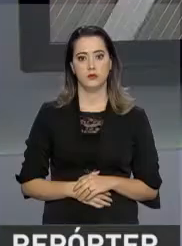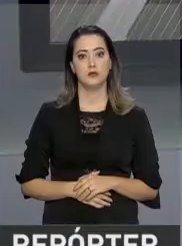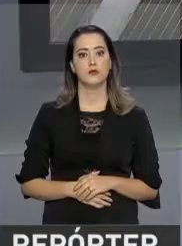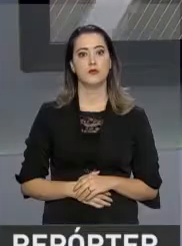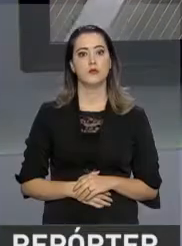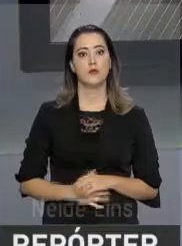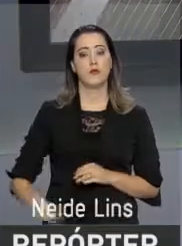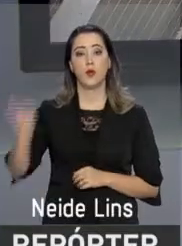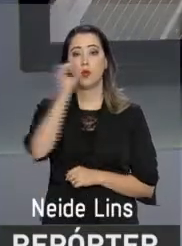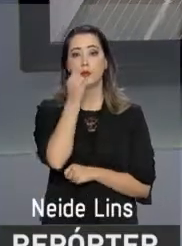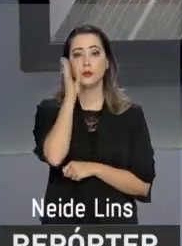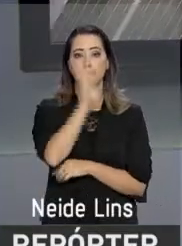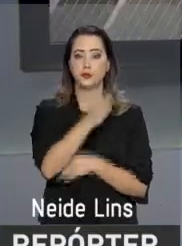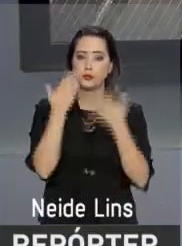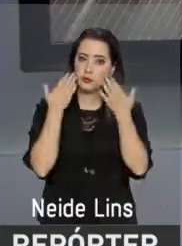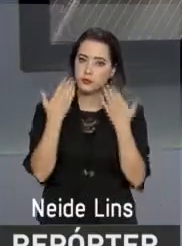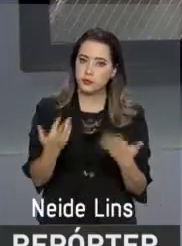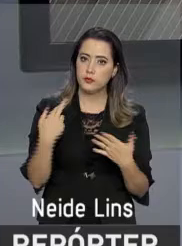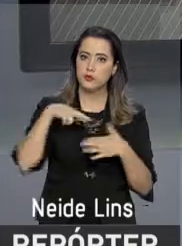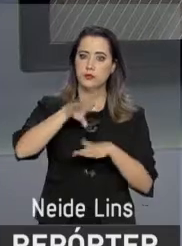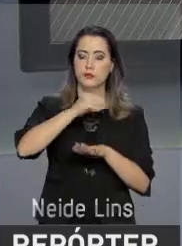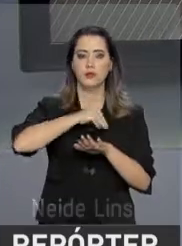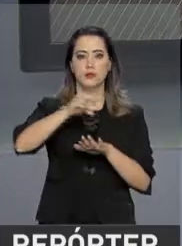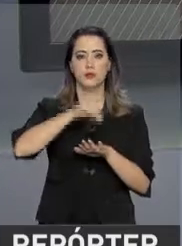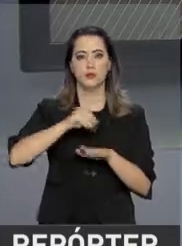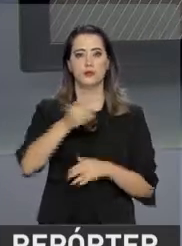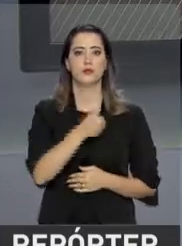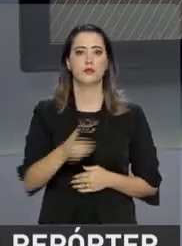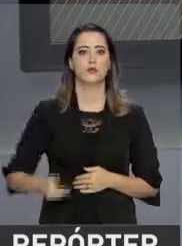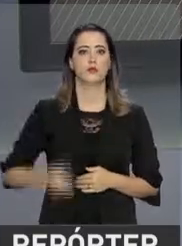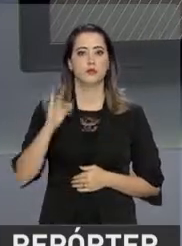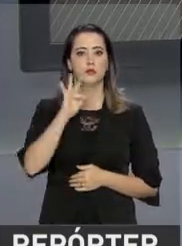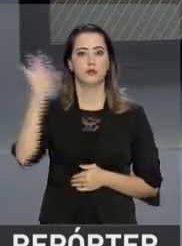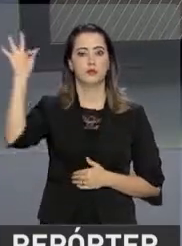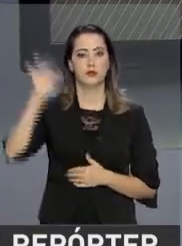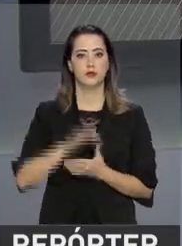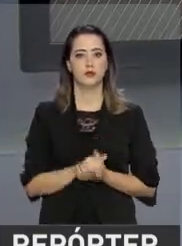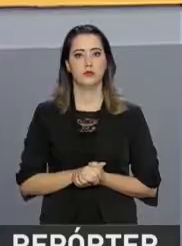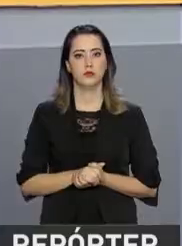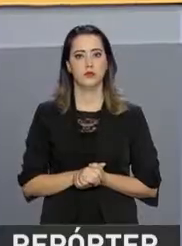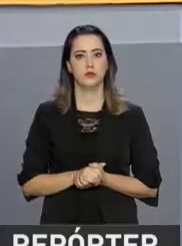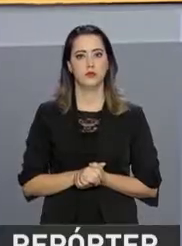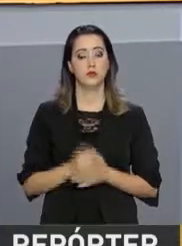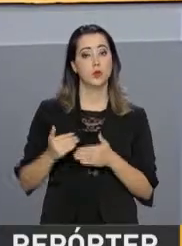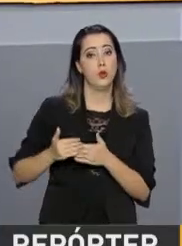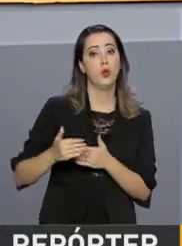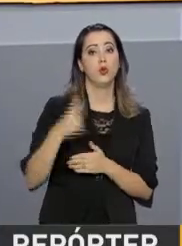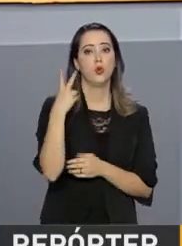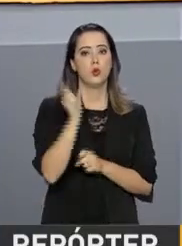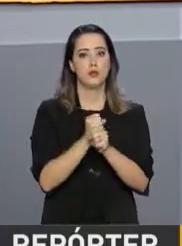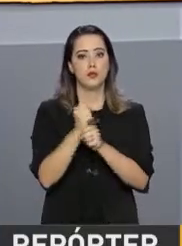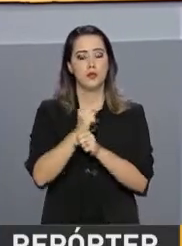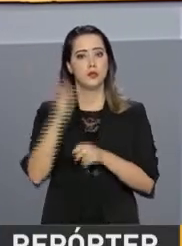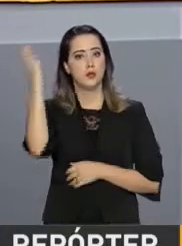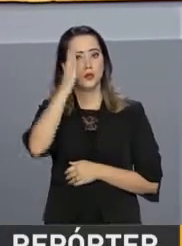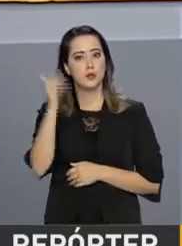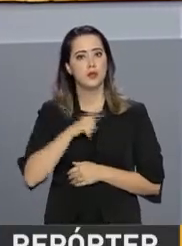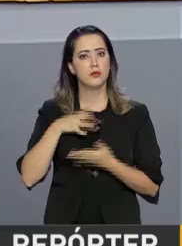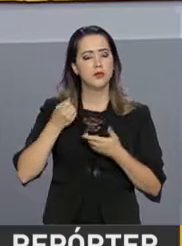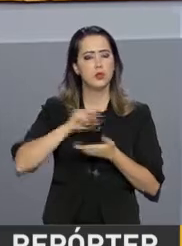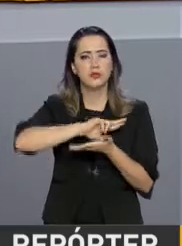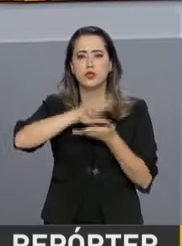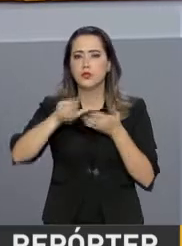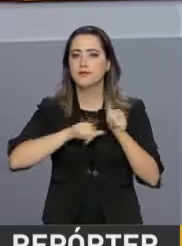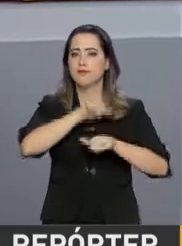Olá, boa tarde. Começa agora o Repórter NBR com as notícias do governo federal. Nos últimos 2 anos, o Brasil tem passado